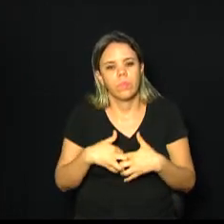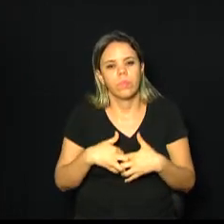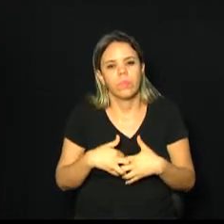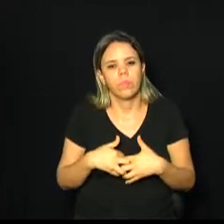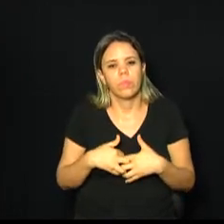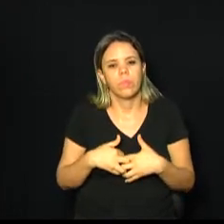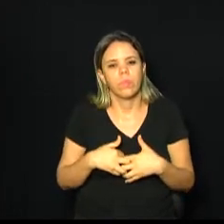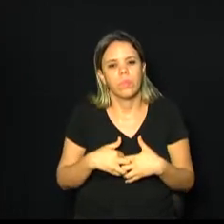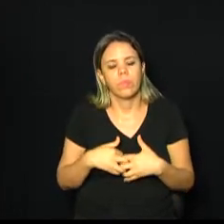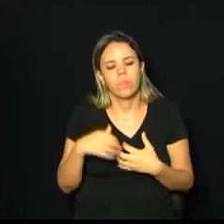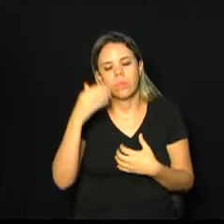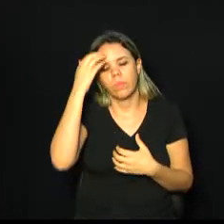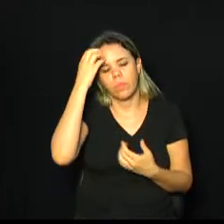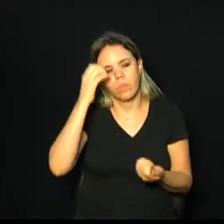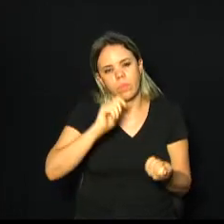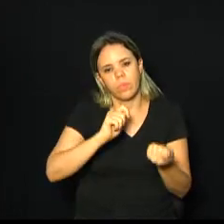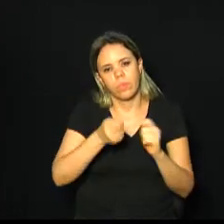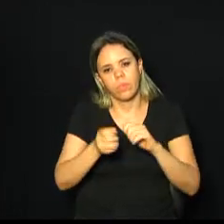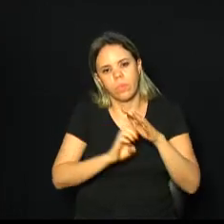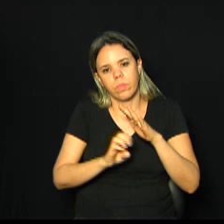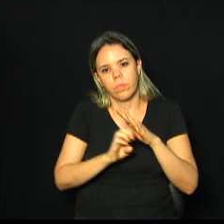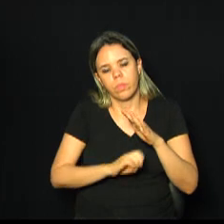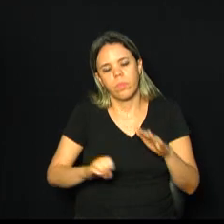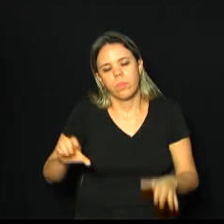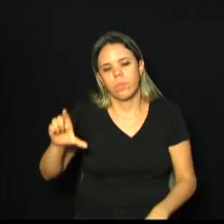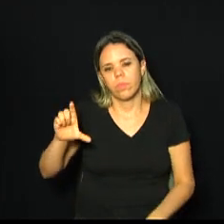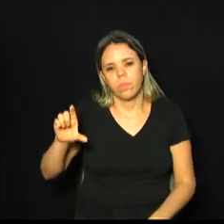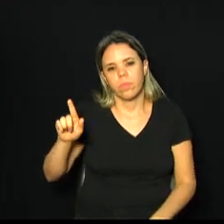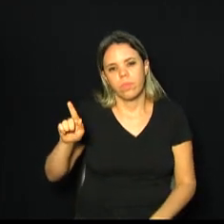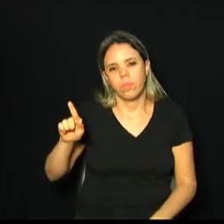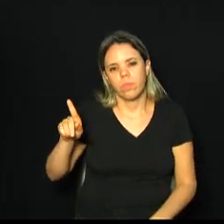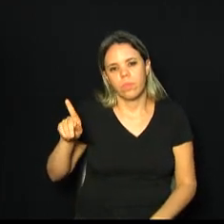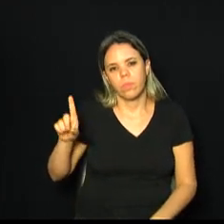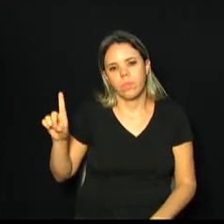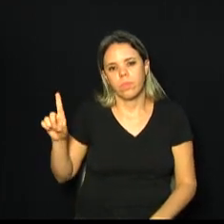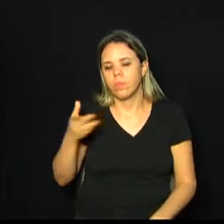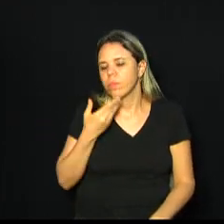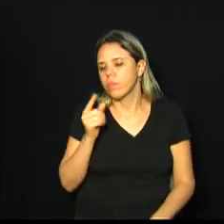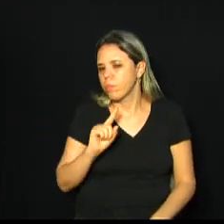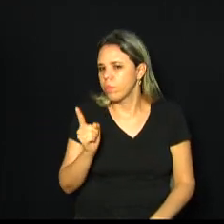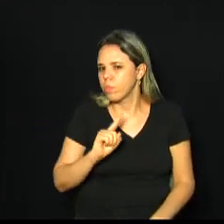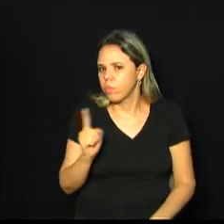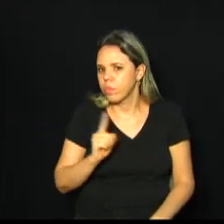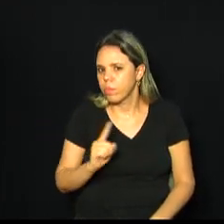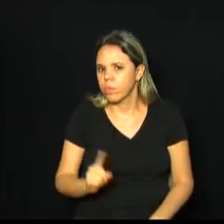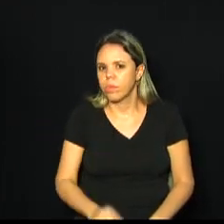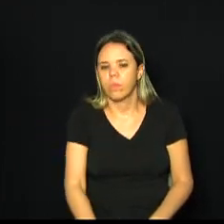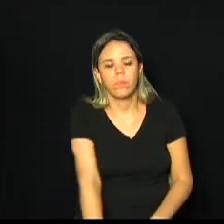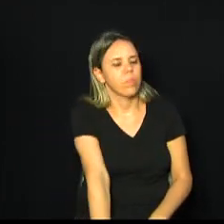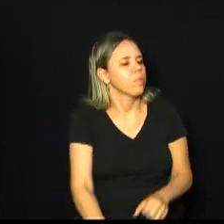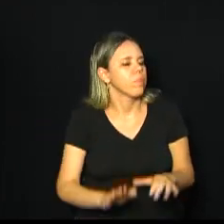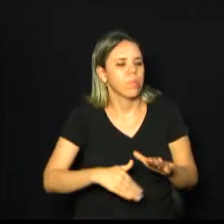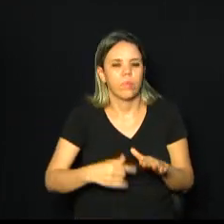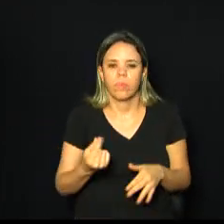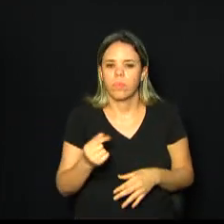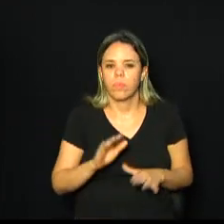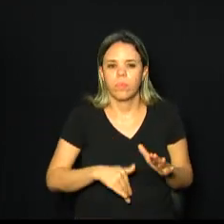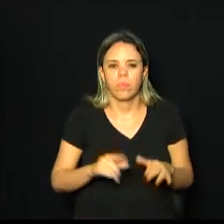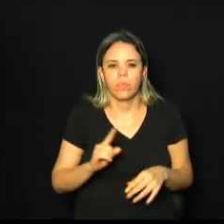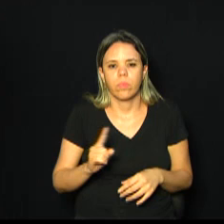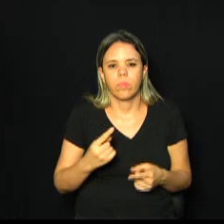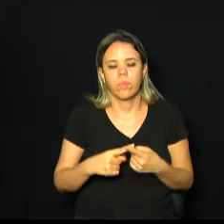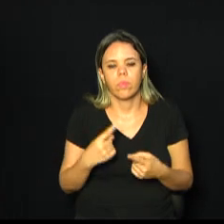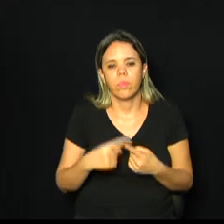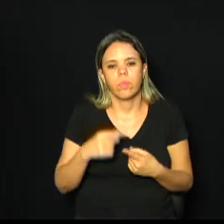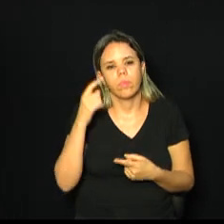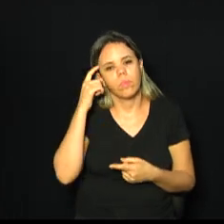vai pensar em adequar uma empresa para a LGPD. Não é uma coisa fácil, não é uma coisa barata, até porque,